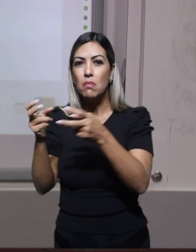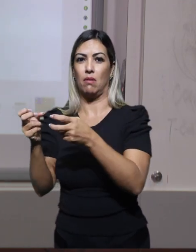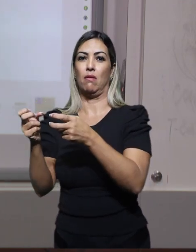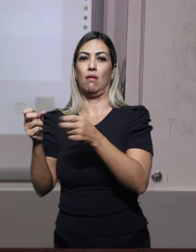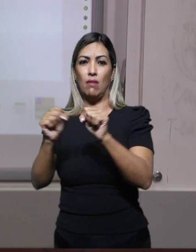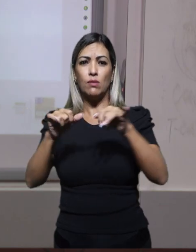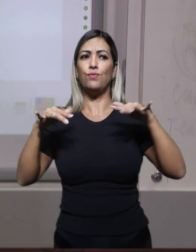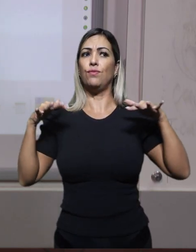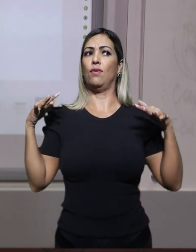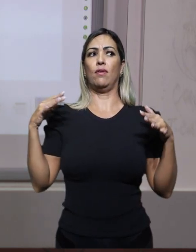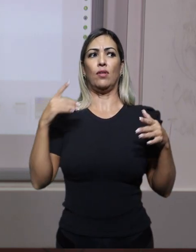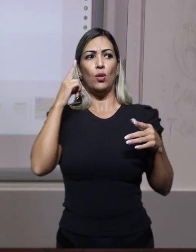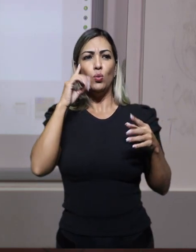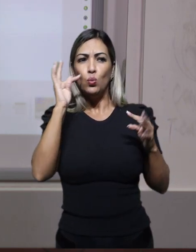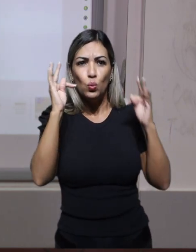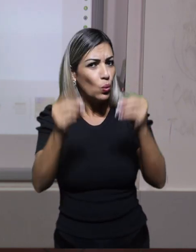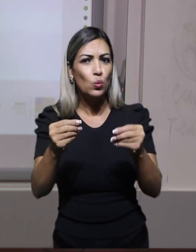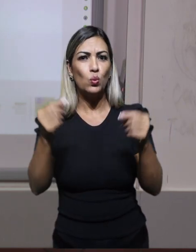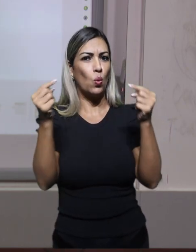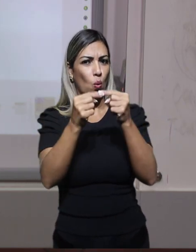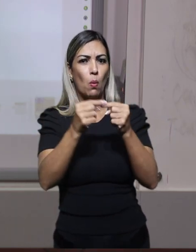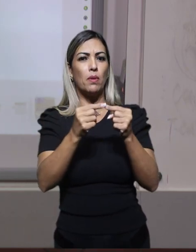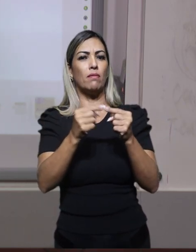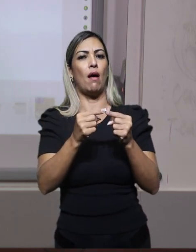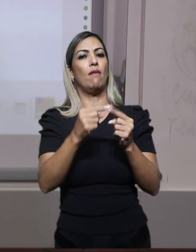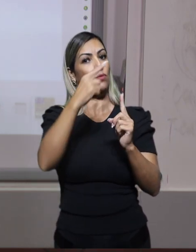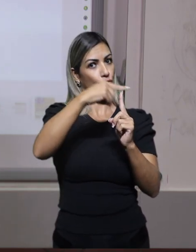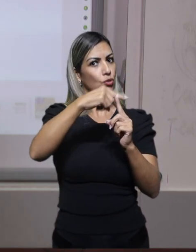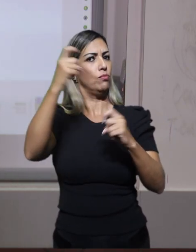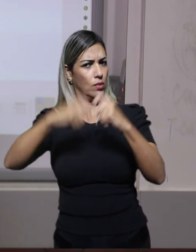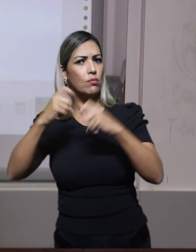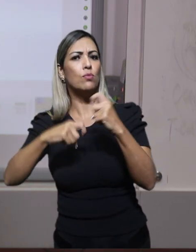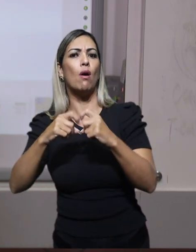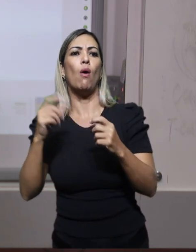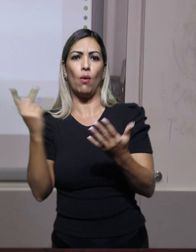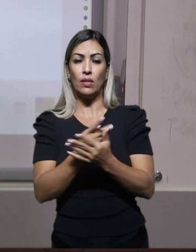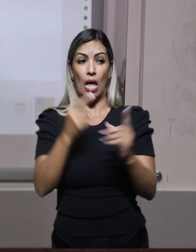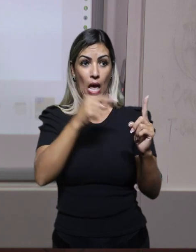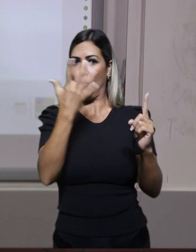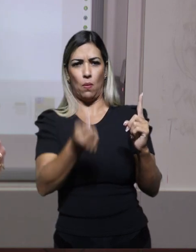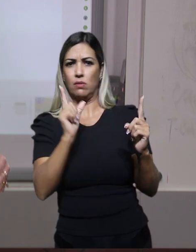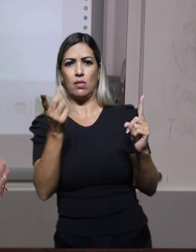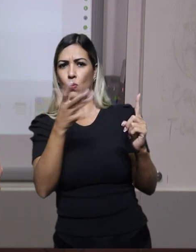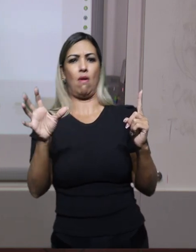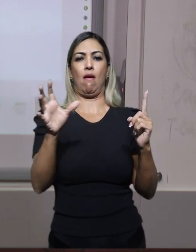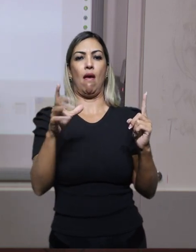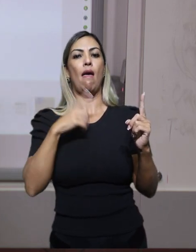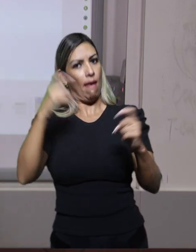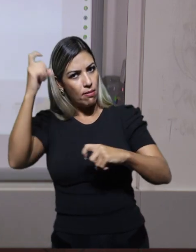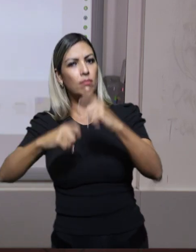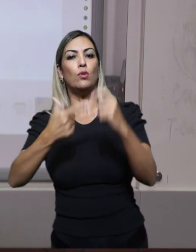se encaixava, qualquer ato libidinoso que fosse sem o consentimento da vítima, ele estaria encaixado no crime de estupro, aquele